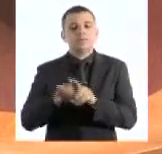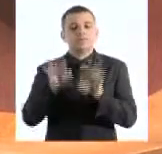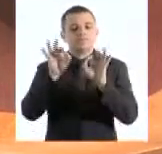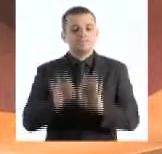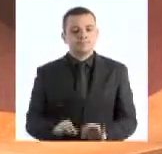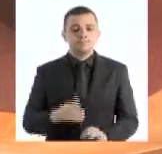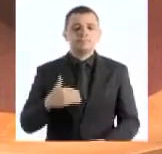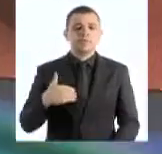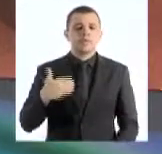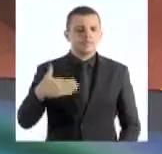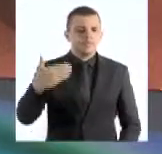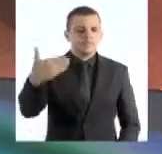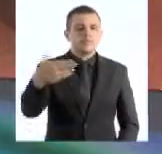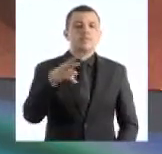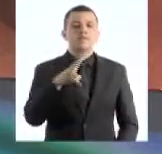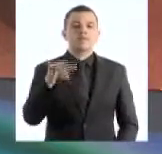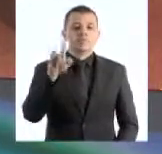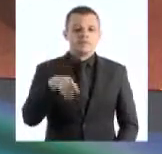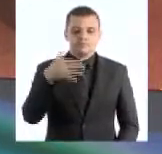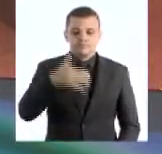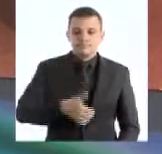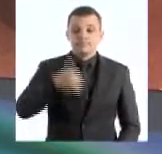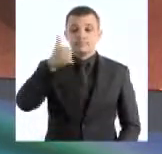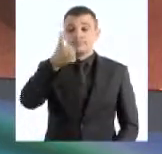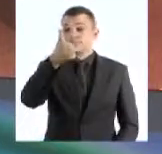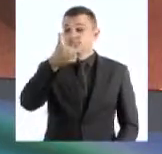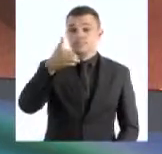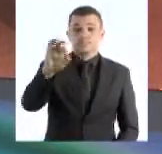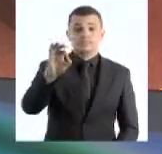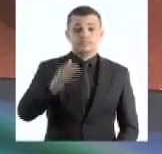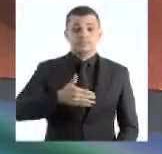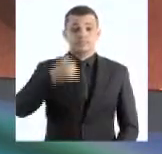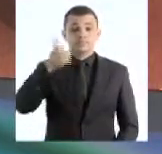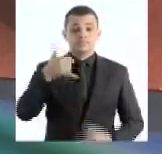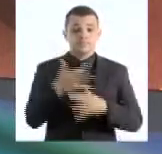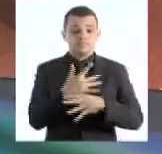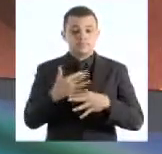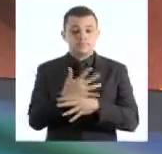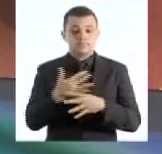logo, estará entre as 10 melhores cidades nos termos de saneamento. Muito obrigado, senhor presidente.